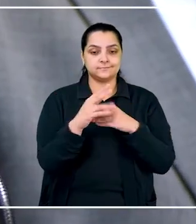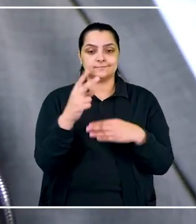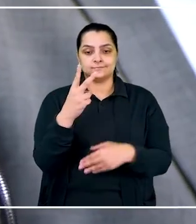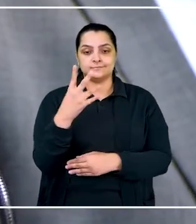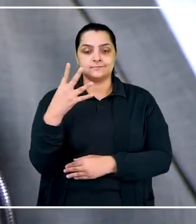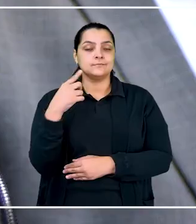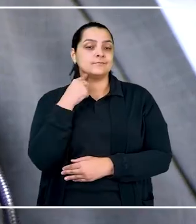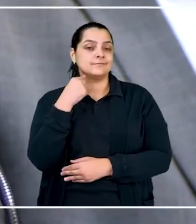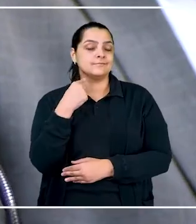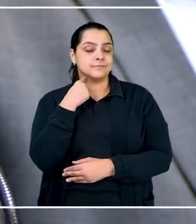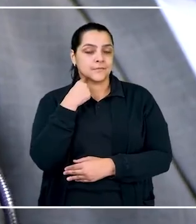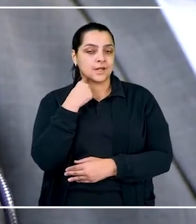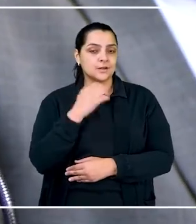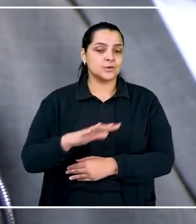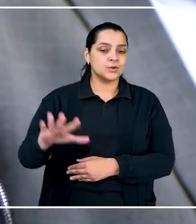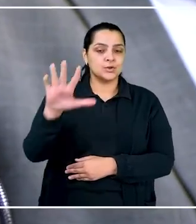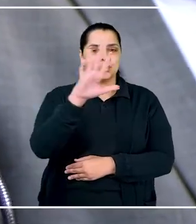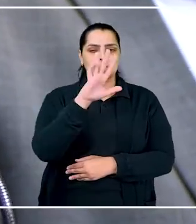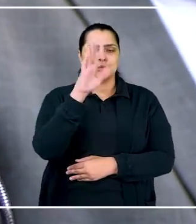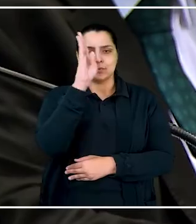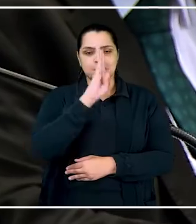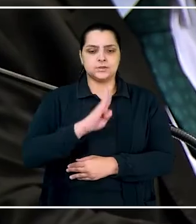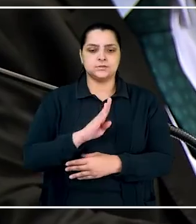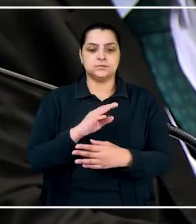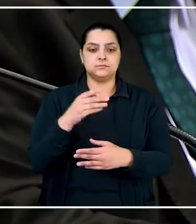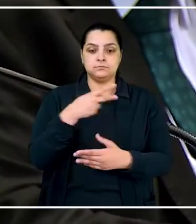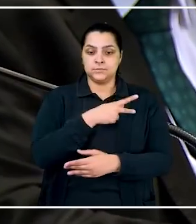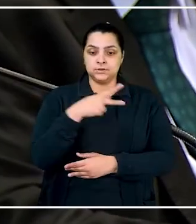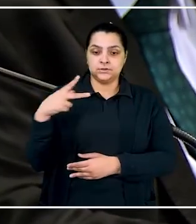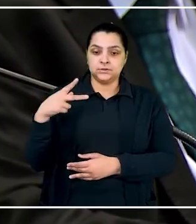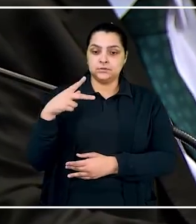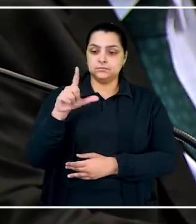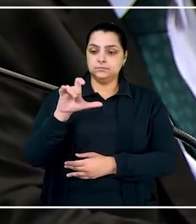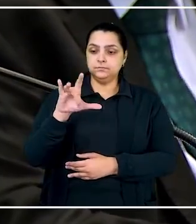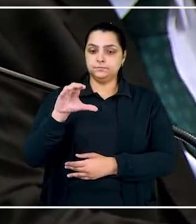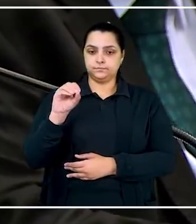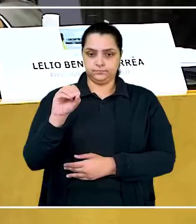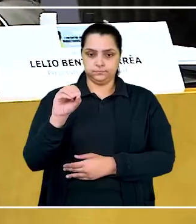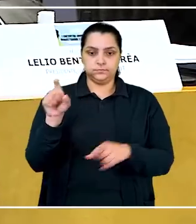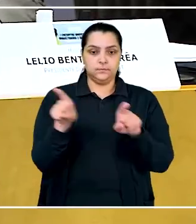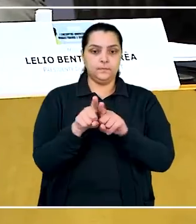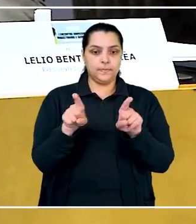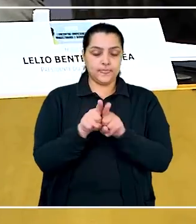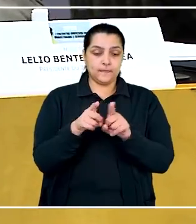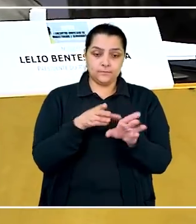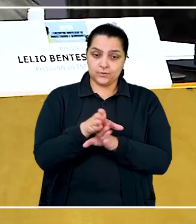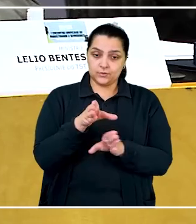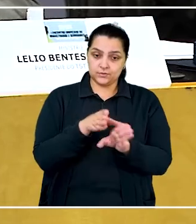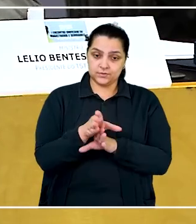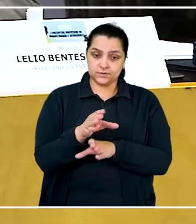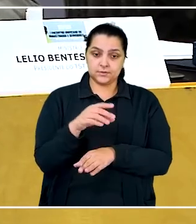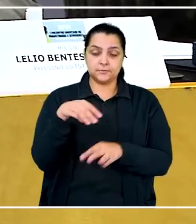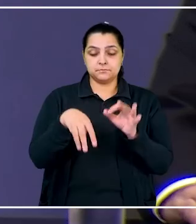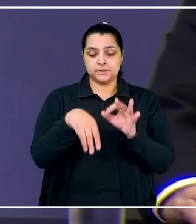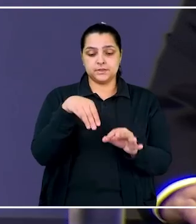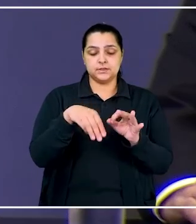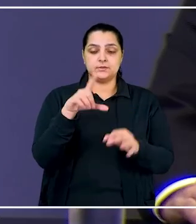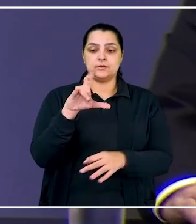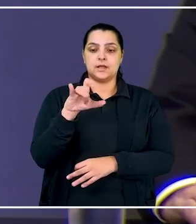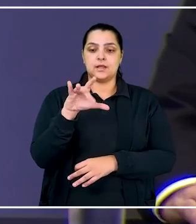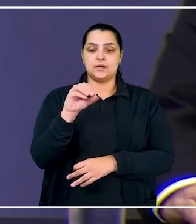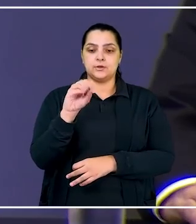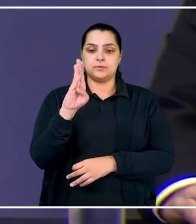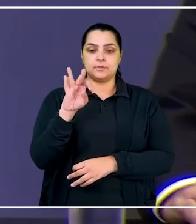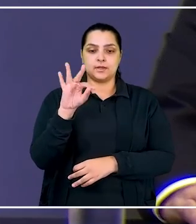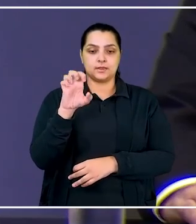a 24 de maio em todo o país. O presidente do TST e do Conselho Superior da Justiça do Trabalho, ministro